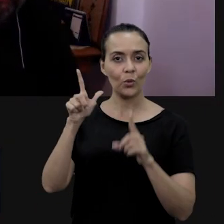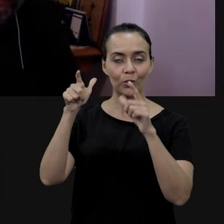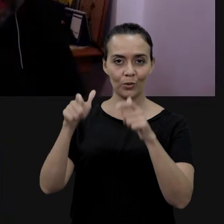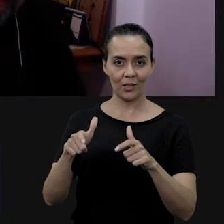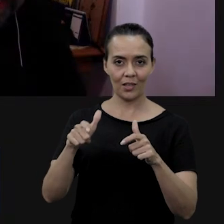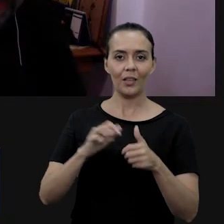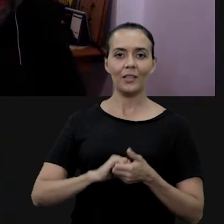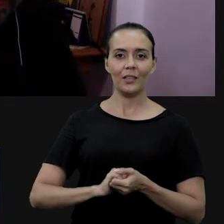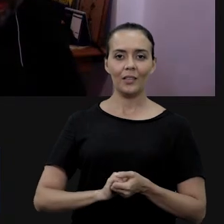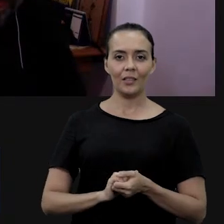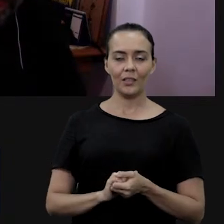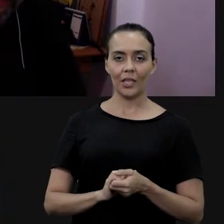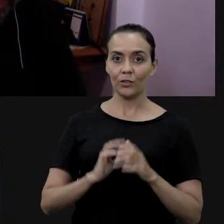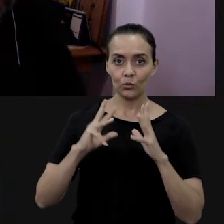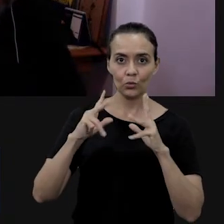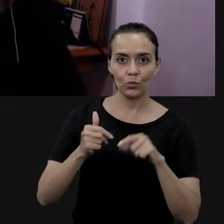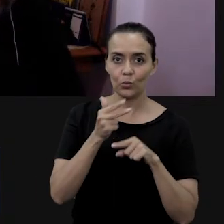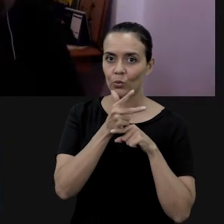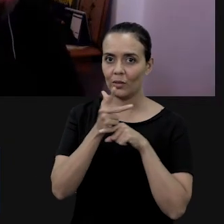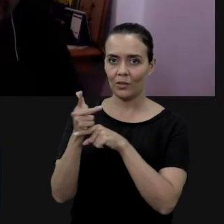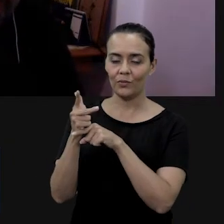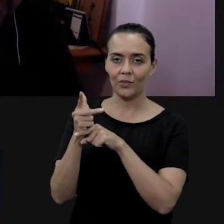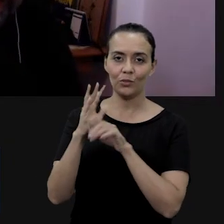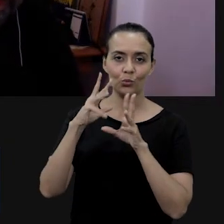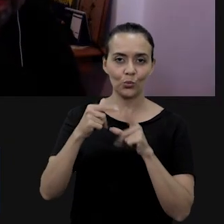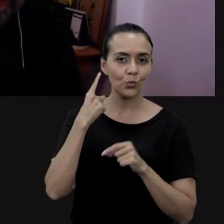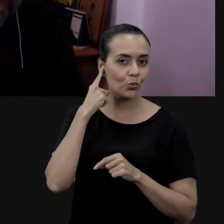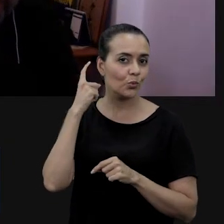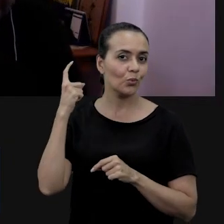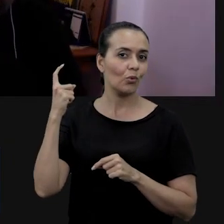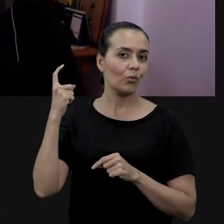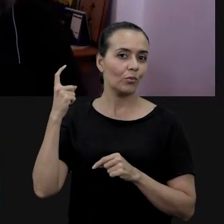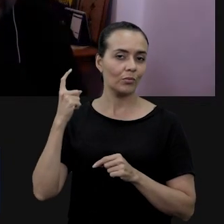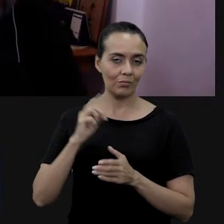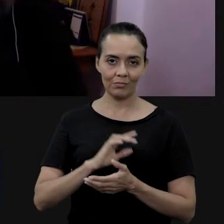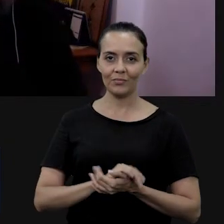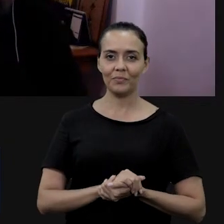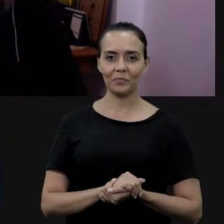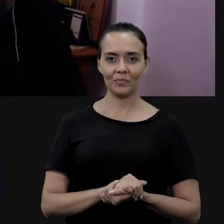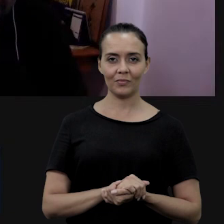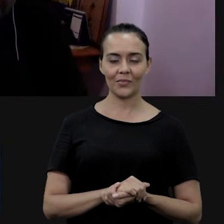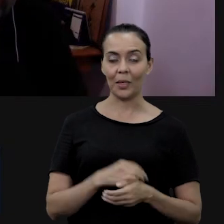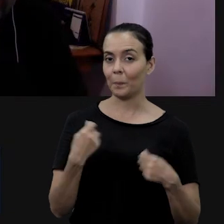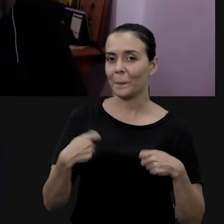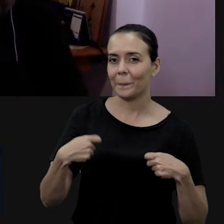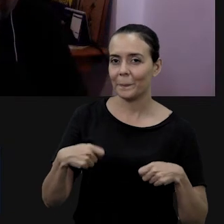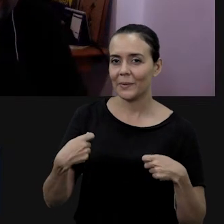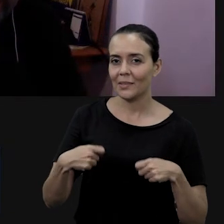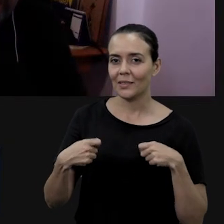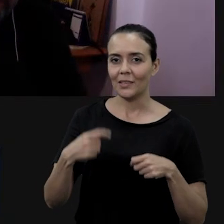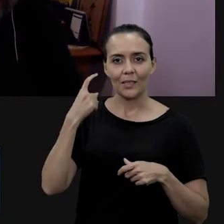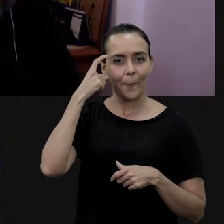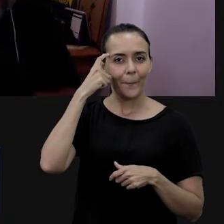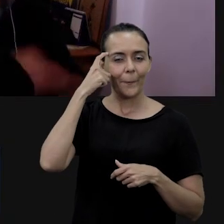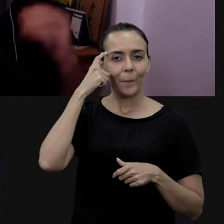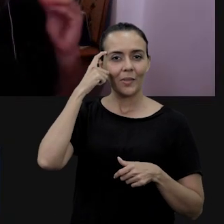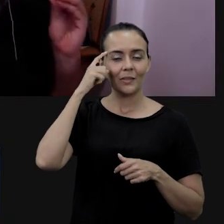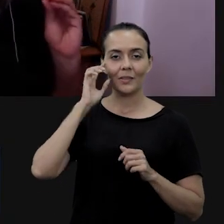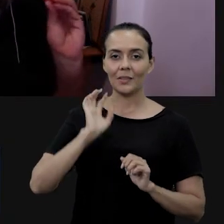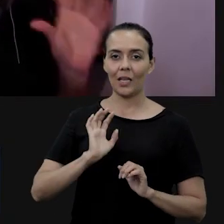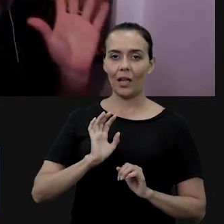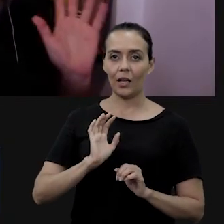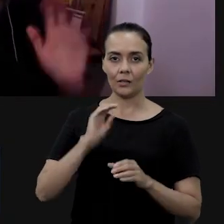encontrar ele lá na frente, no outro lugar. Então, e daí já gravando, né? Esse é um tipo de situação que daí você realmente tem